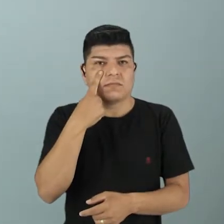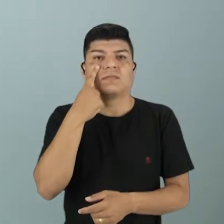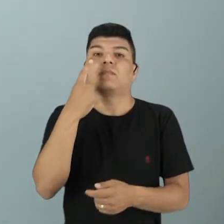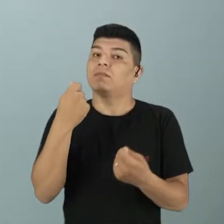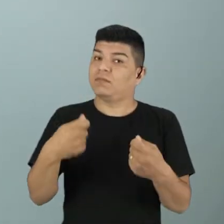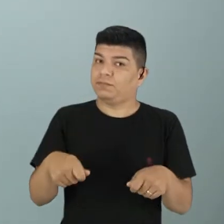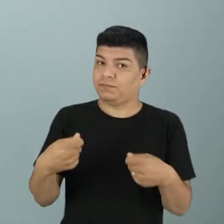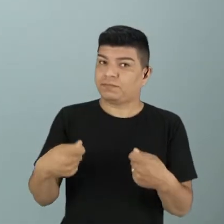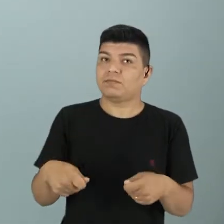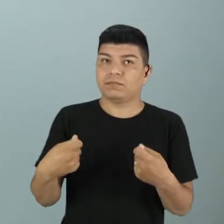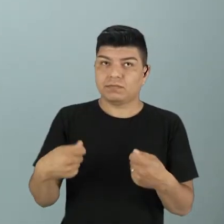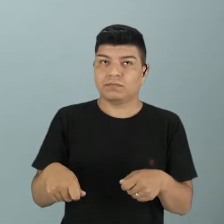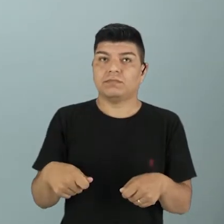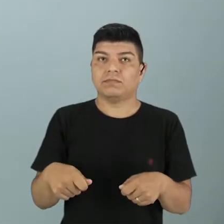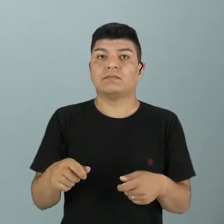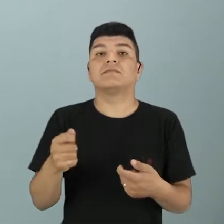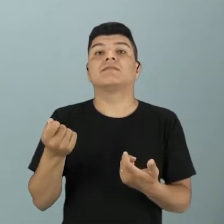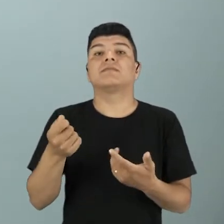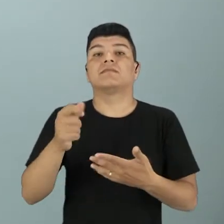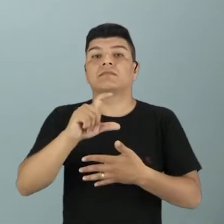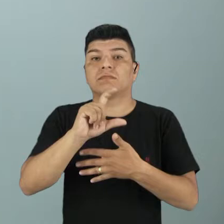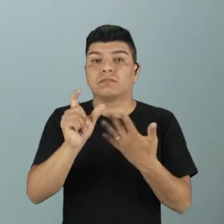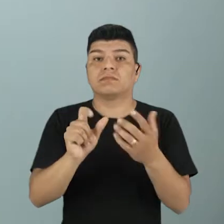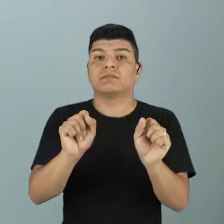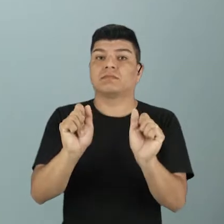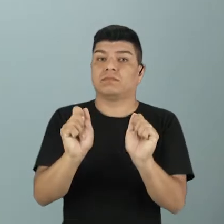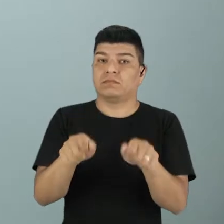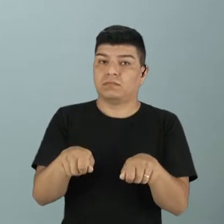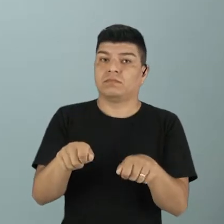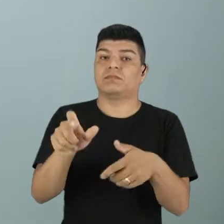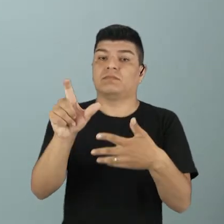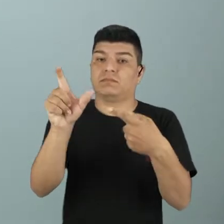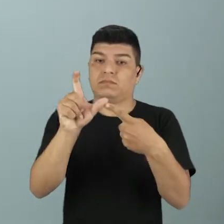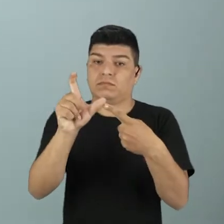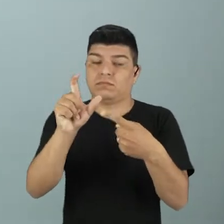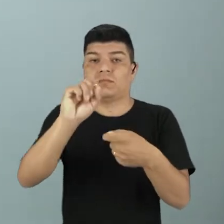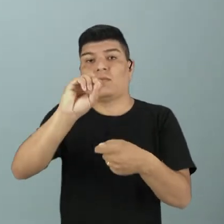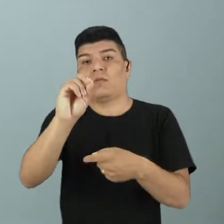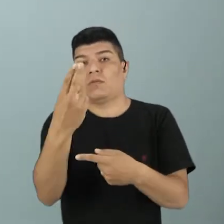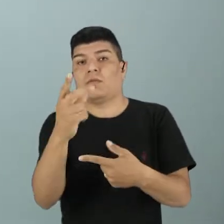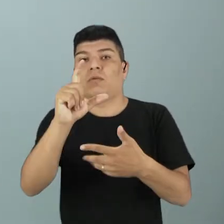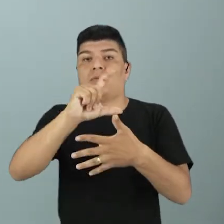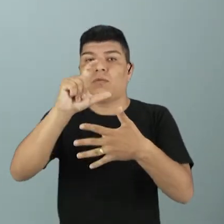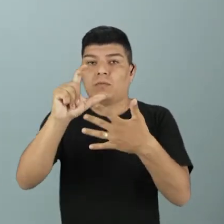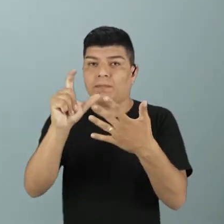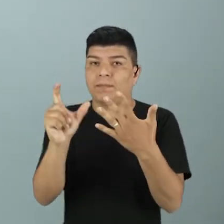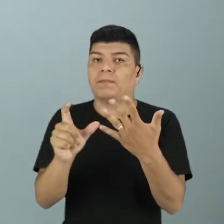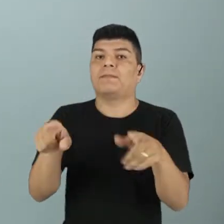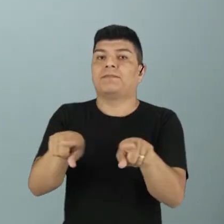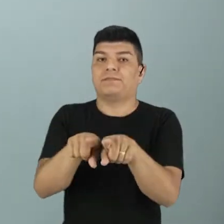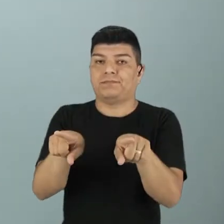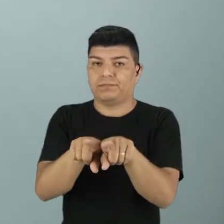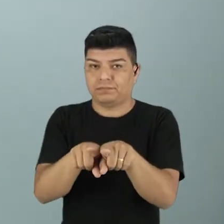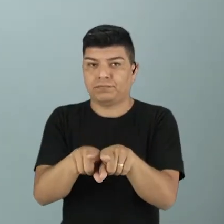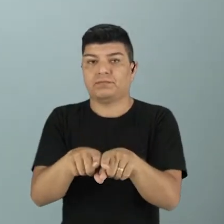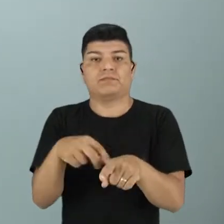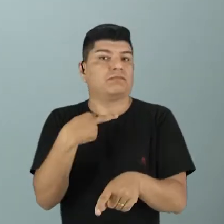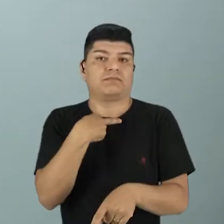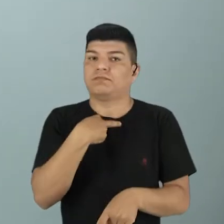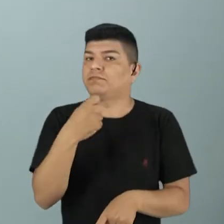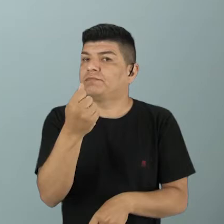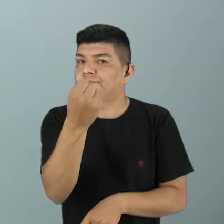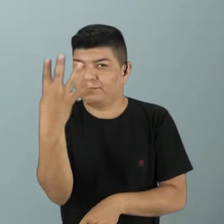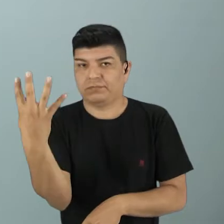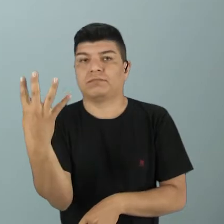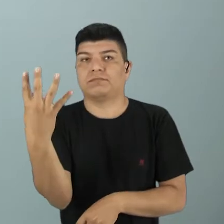isso, de que os substantivos contáveis a gente pode usar no singular e no plural, e os substantivos incontáveis são aqueles que nós